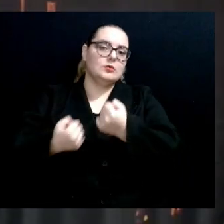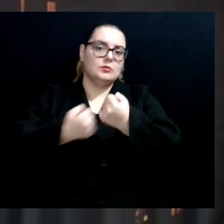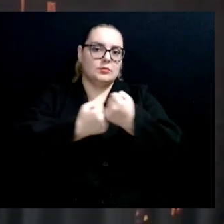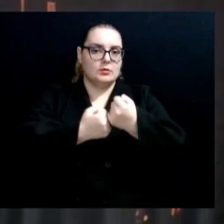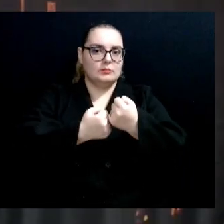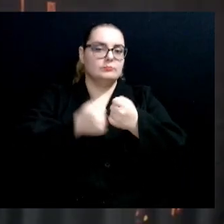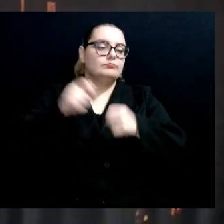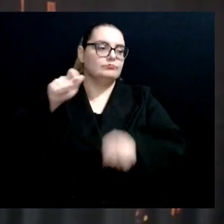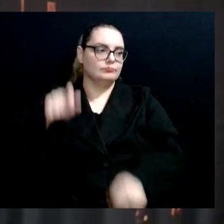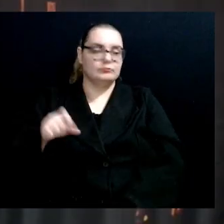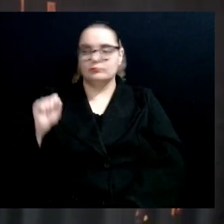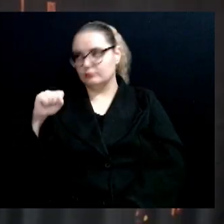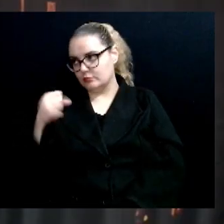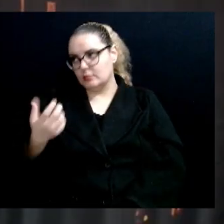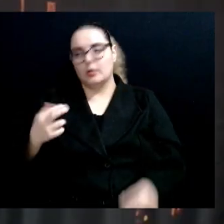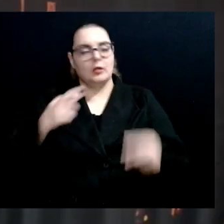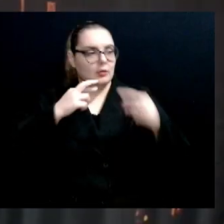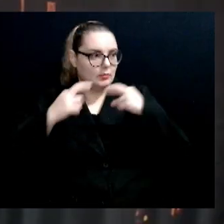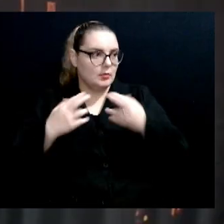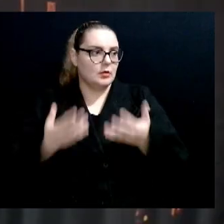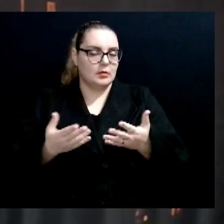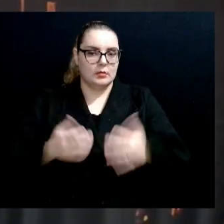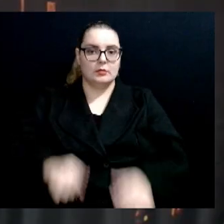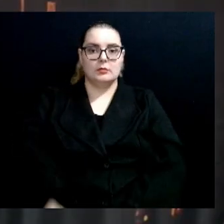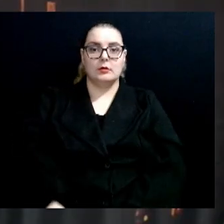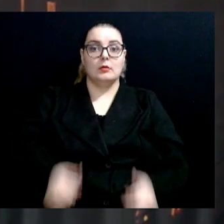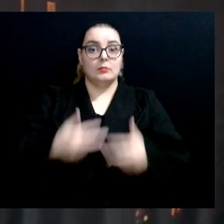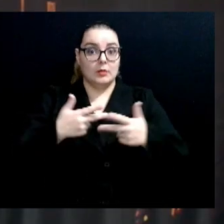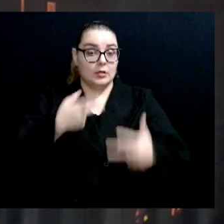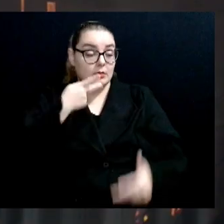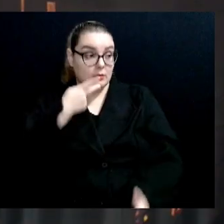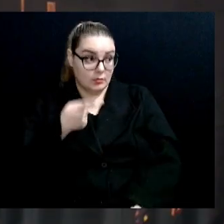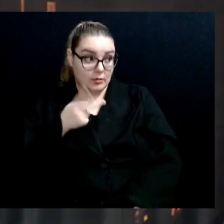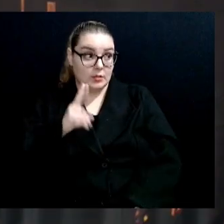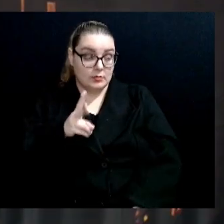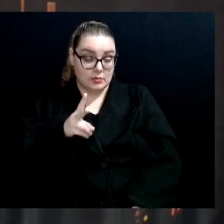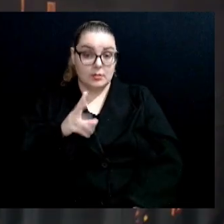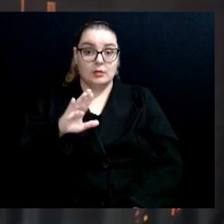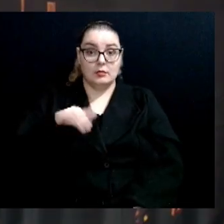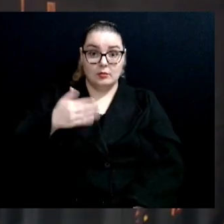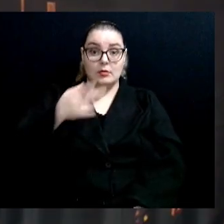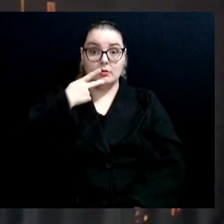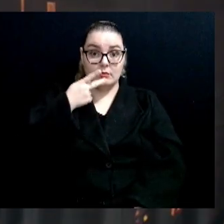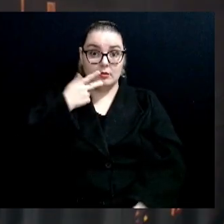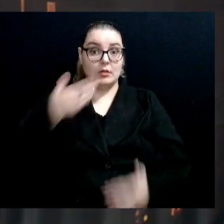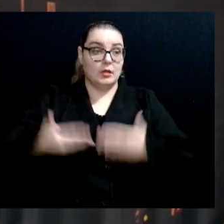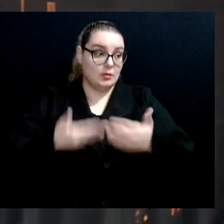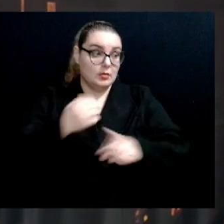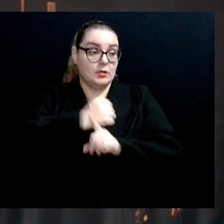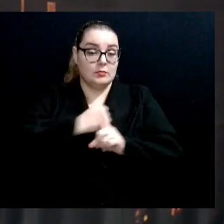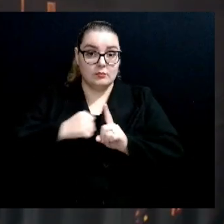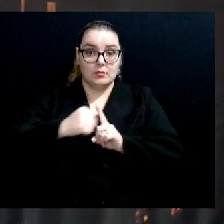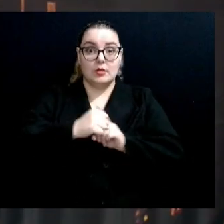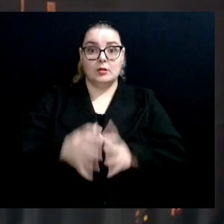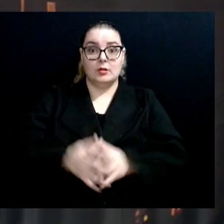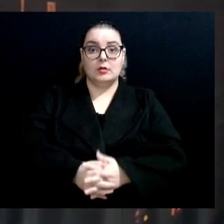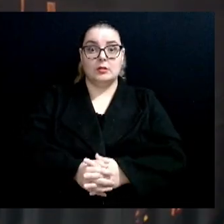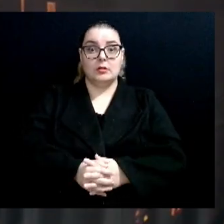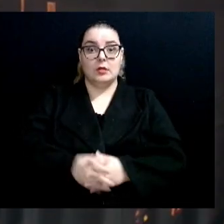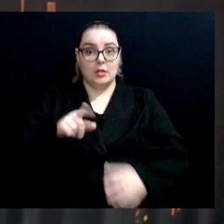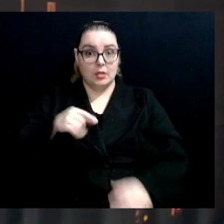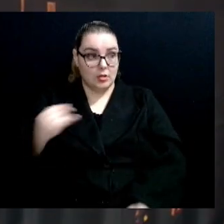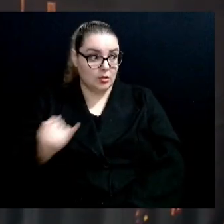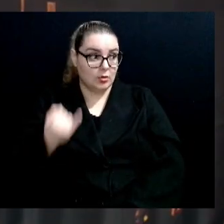para fiscalizar isso. Uma das coisas que eu falo muito quando a gente fala em serviço social é a importância do suporte